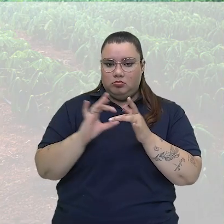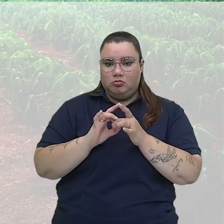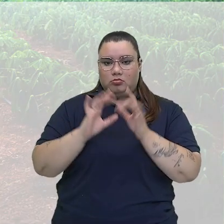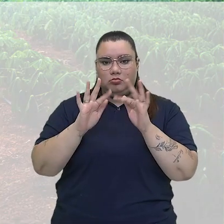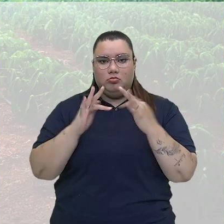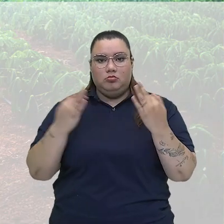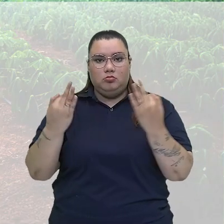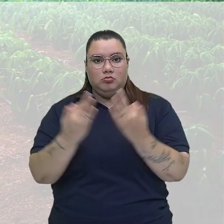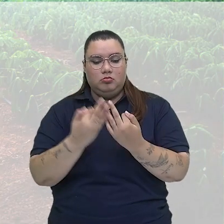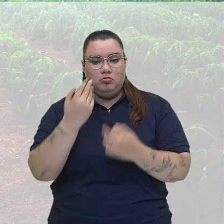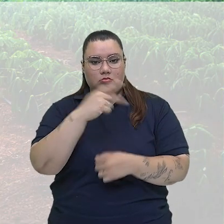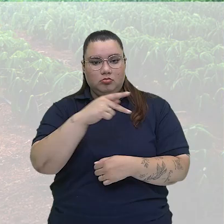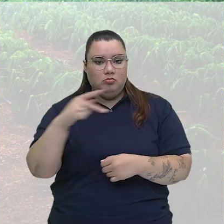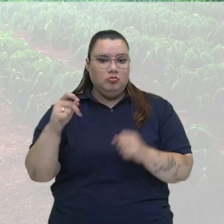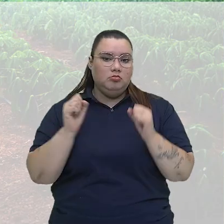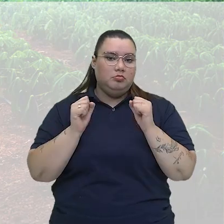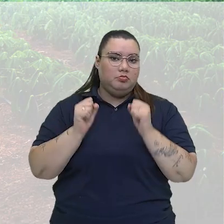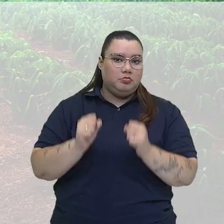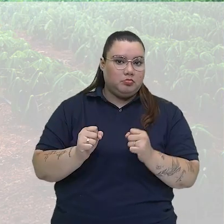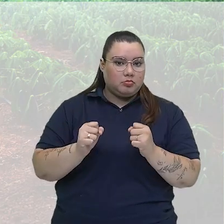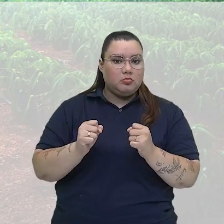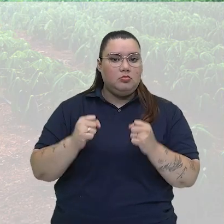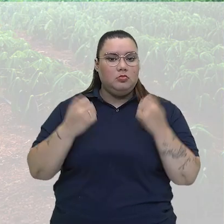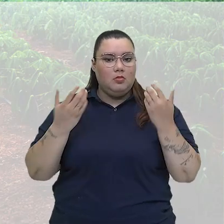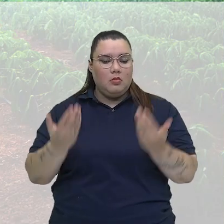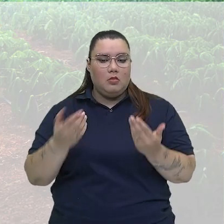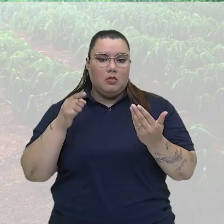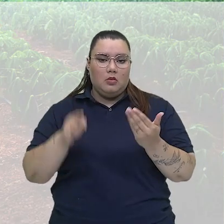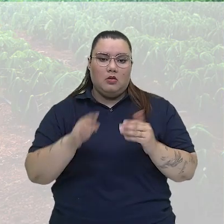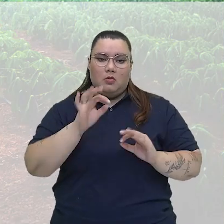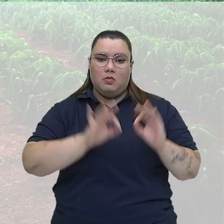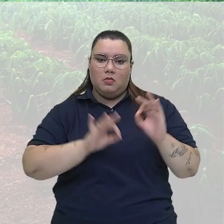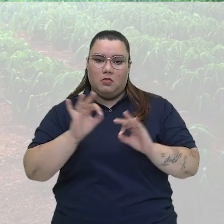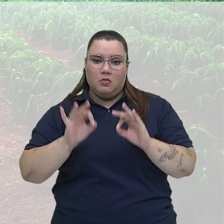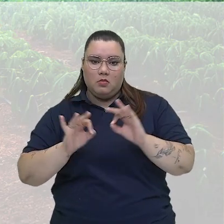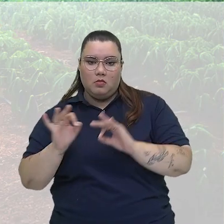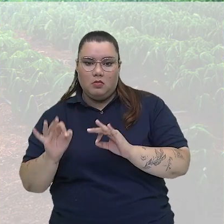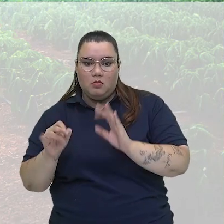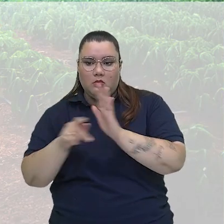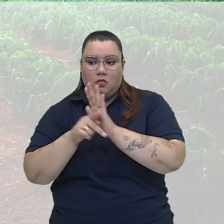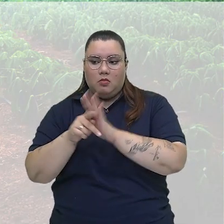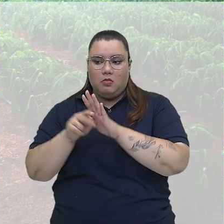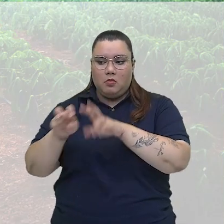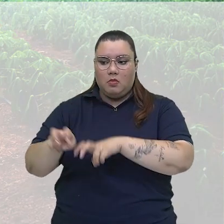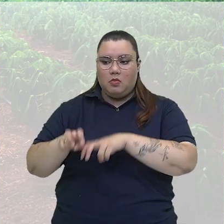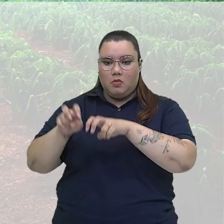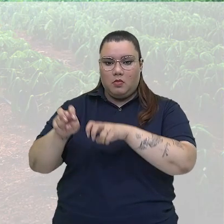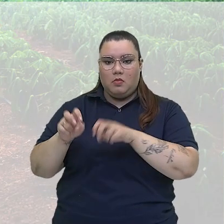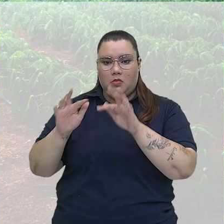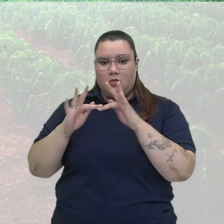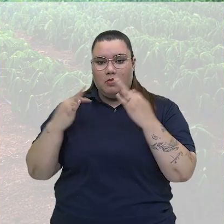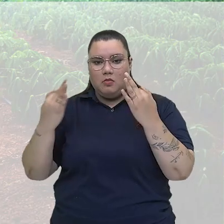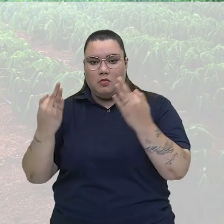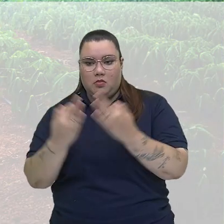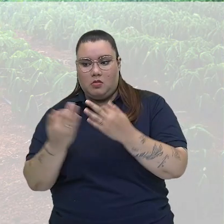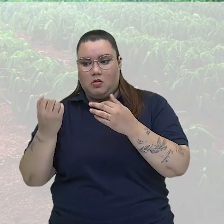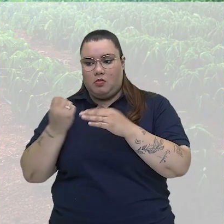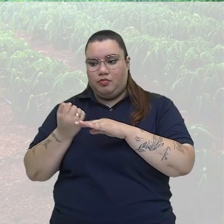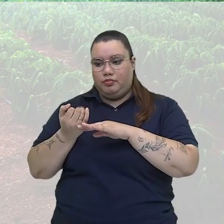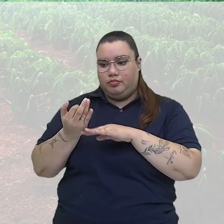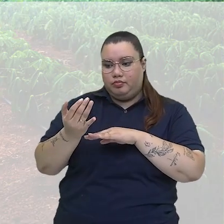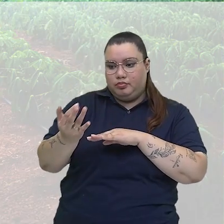com a família de vocês, de repente, até aí desse processo da agricultura familiar, né?